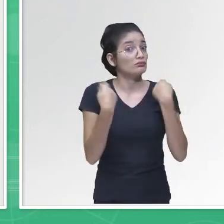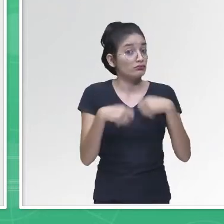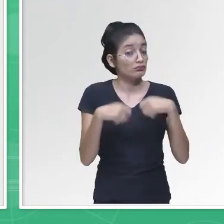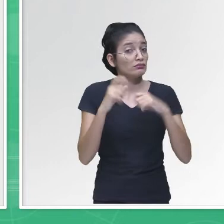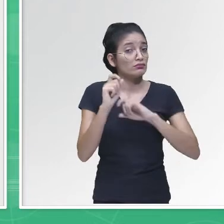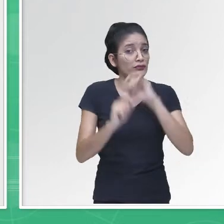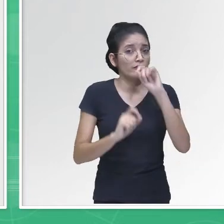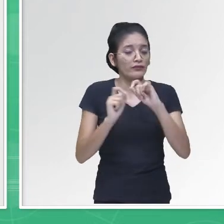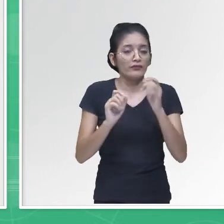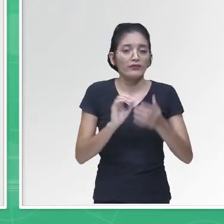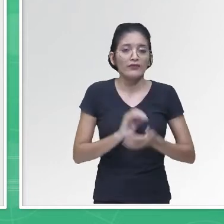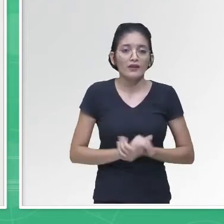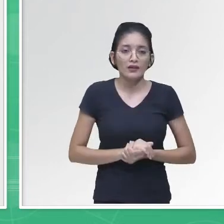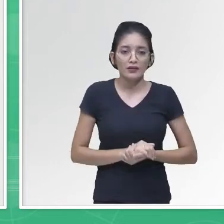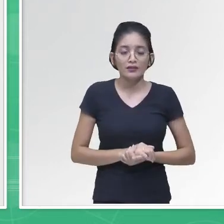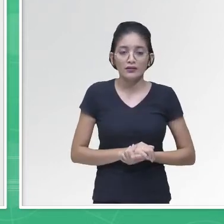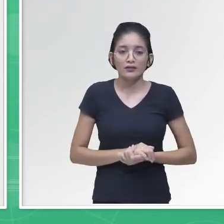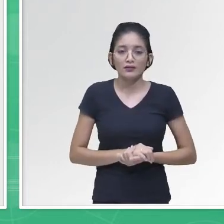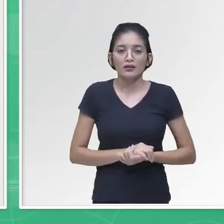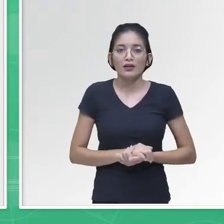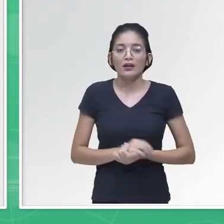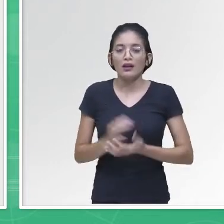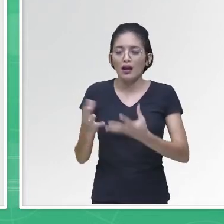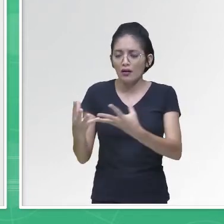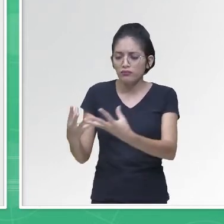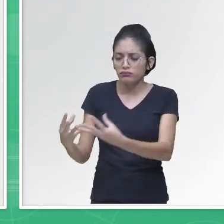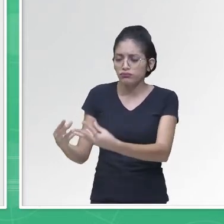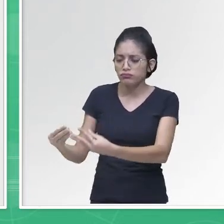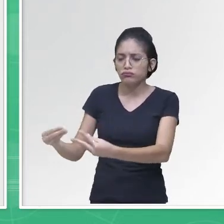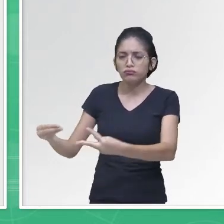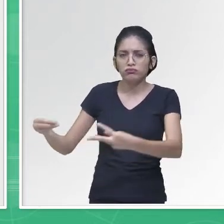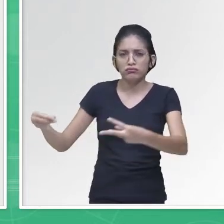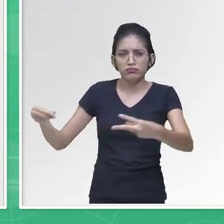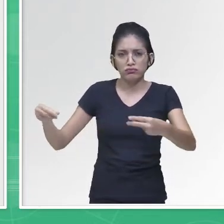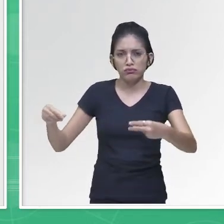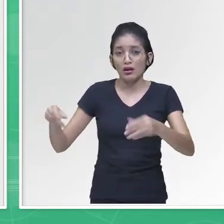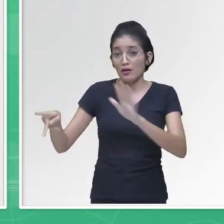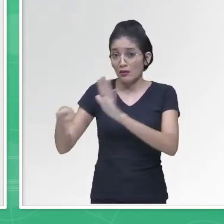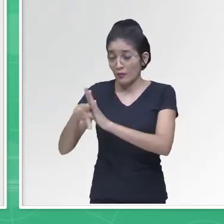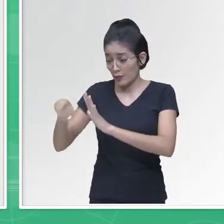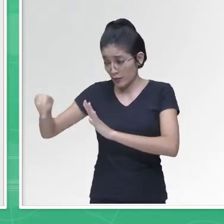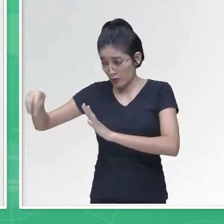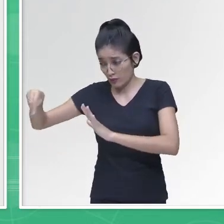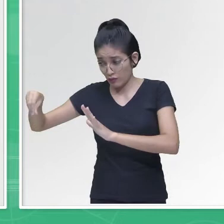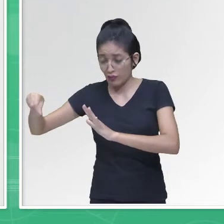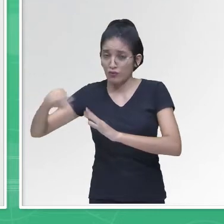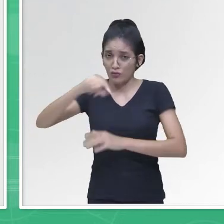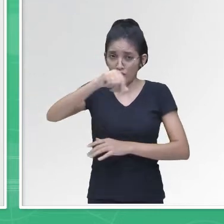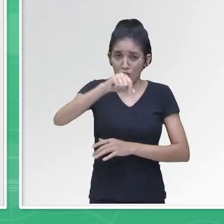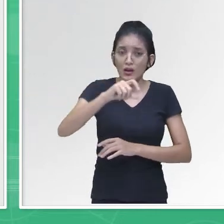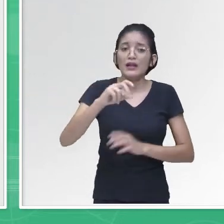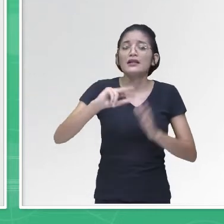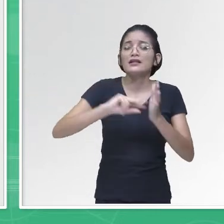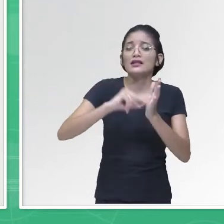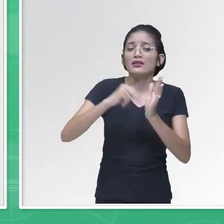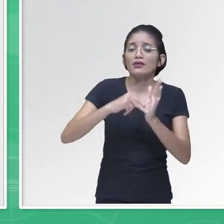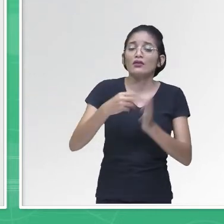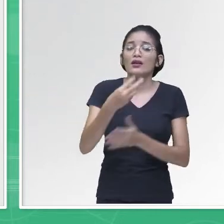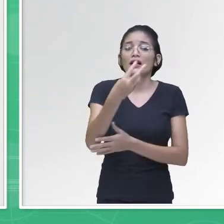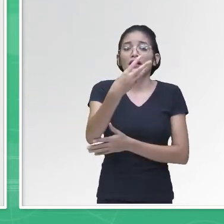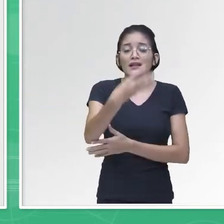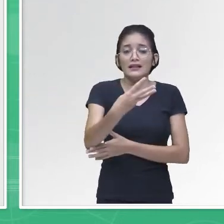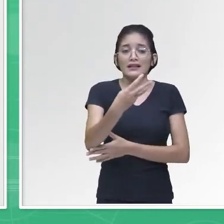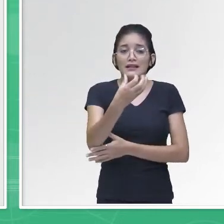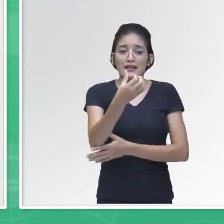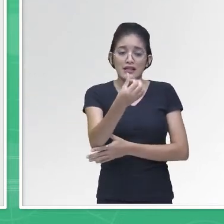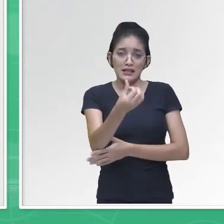o coeficiente de solubilidade do cloreto de sódio é igual a 36